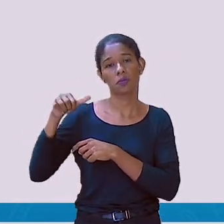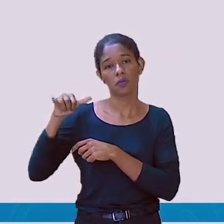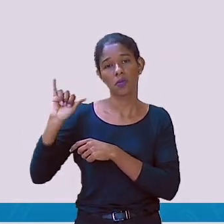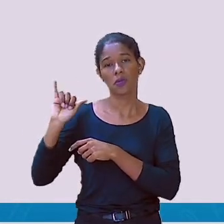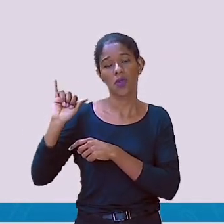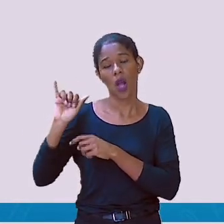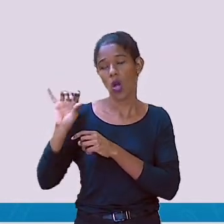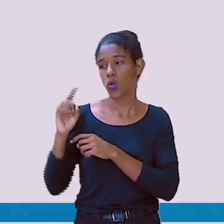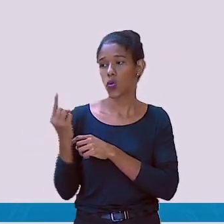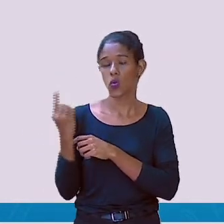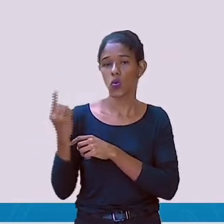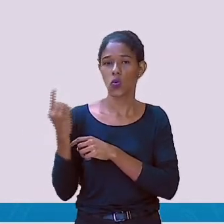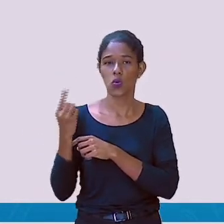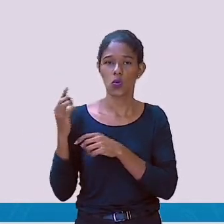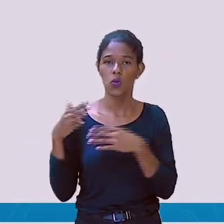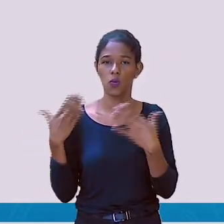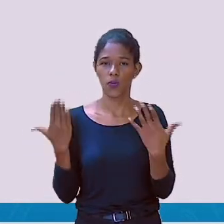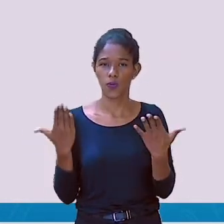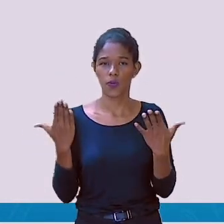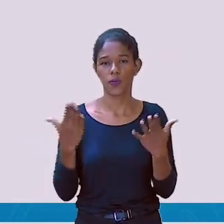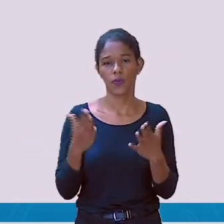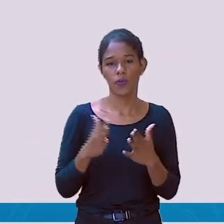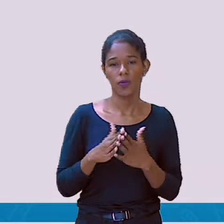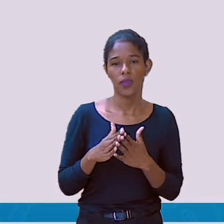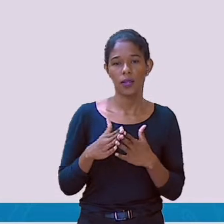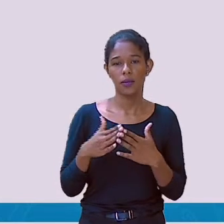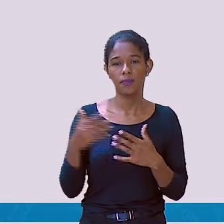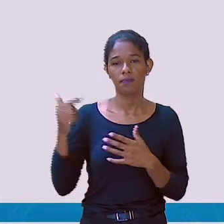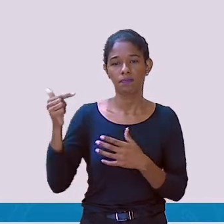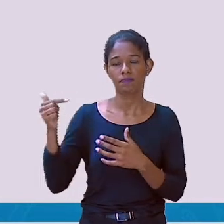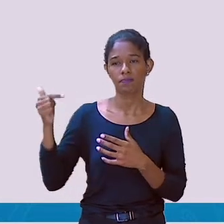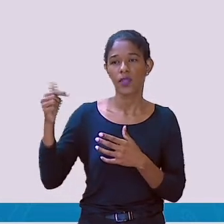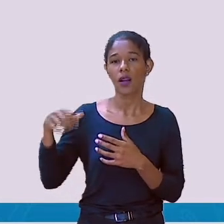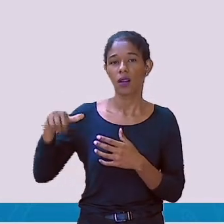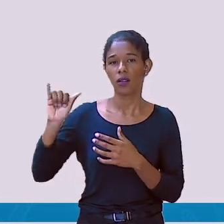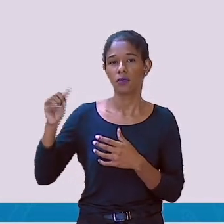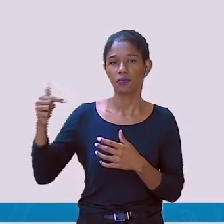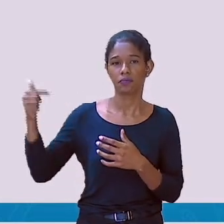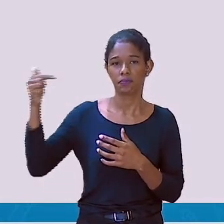monômio aqui. No outro eu não tenho. Então, vai ficar y elevado ao cubo.